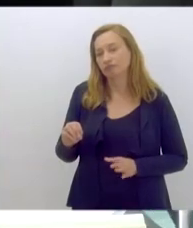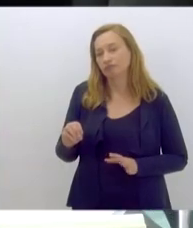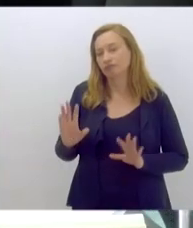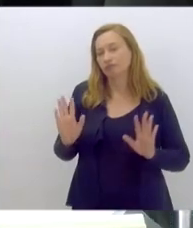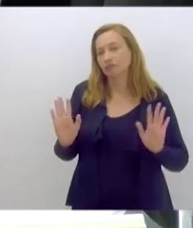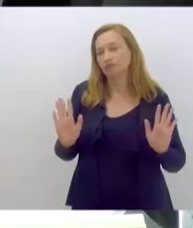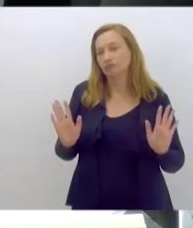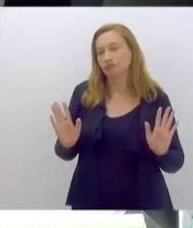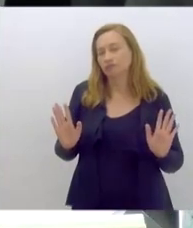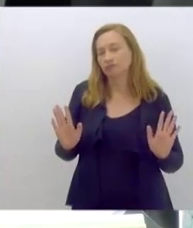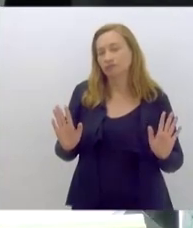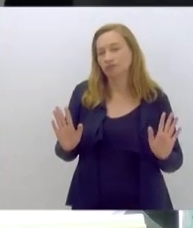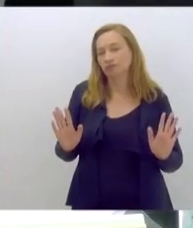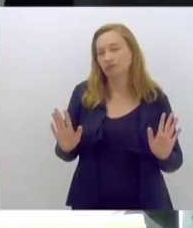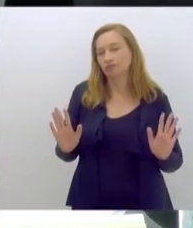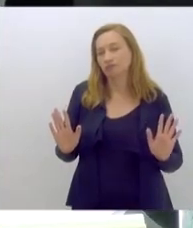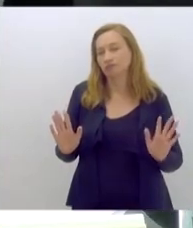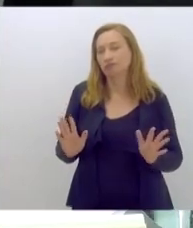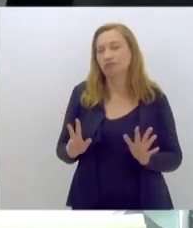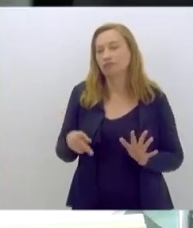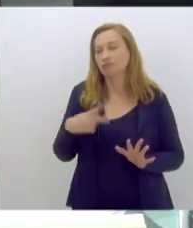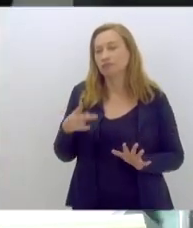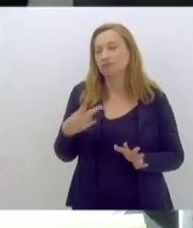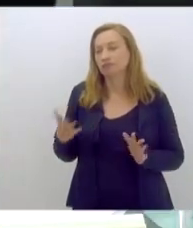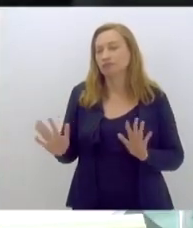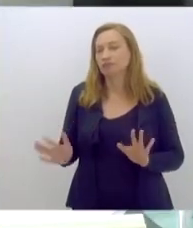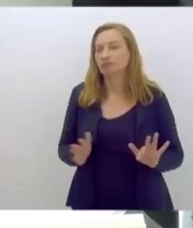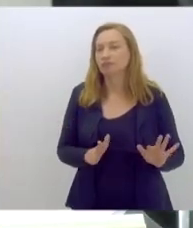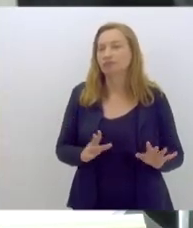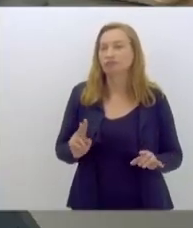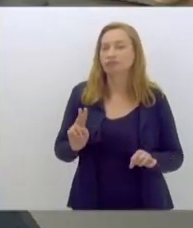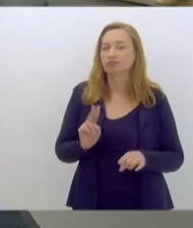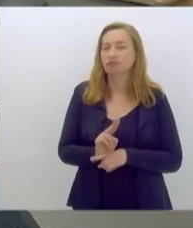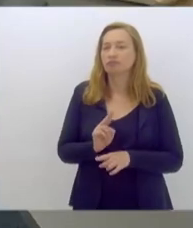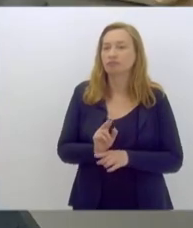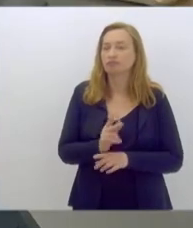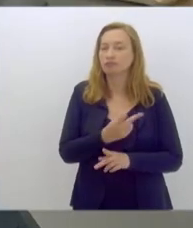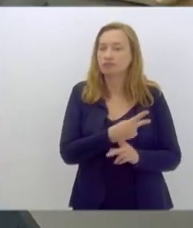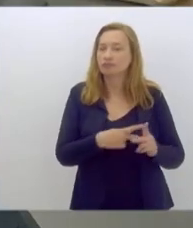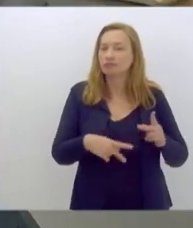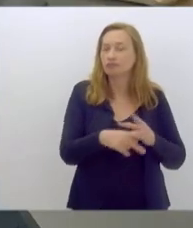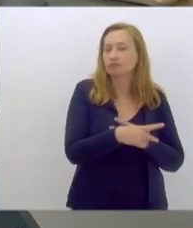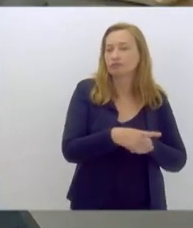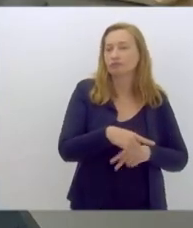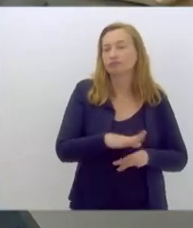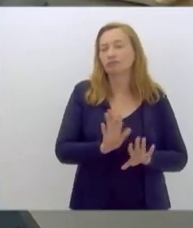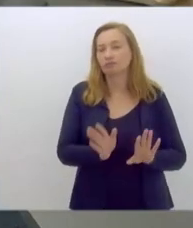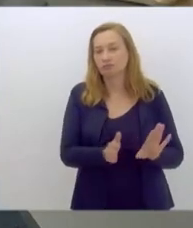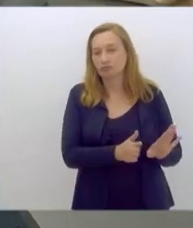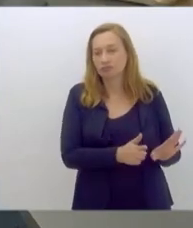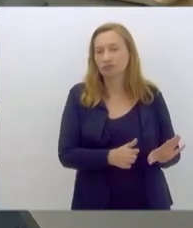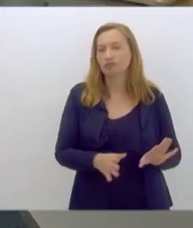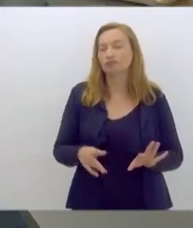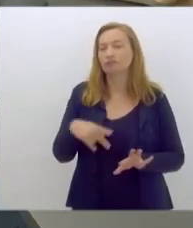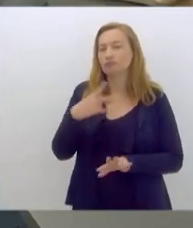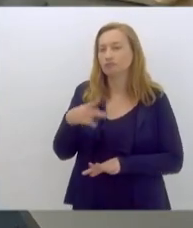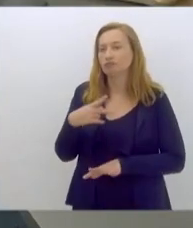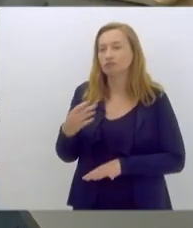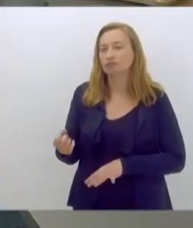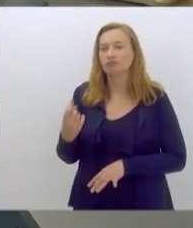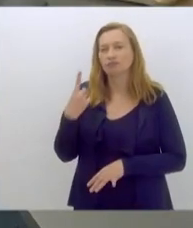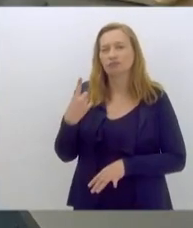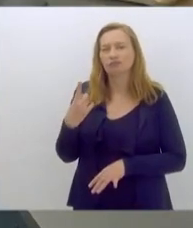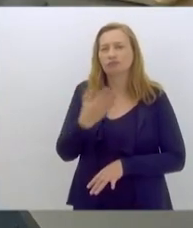vou usar esse termo assim mais genérico a questão do Rio previdência E aí tem um martelando comigo a fala de um